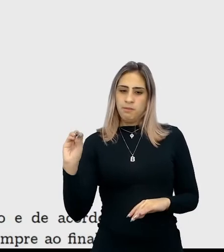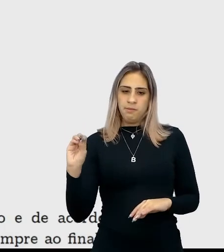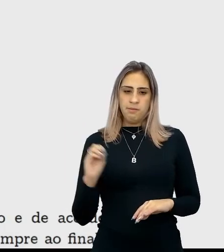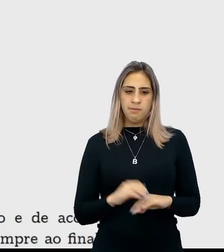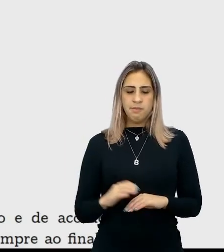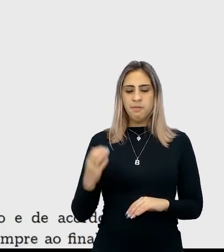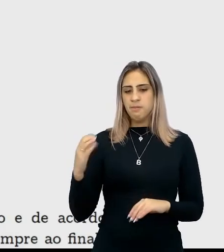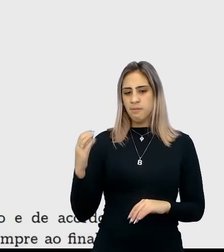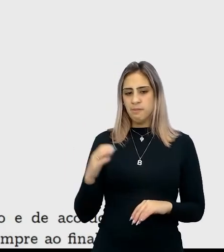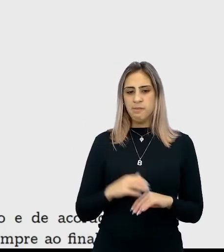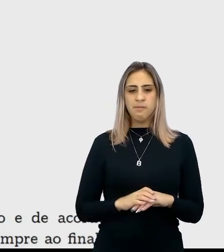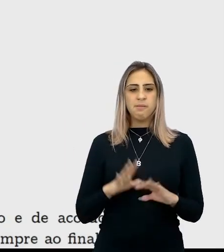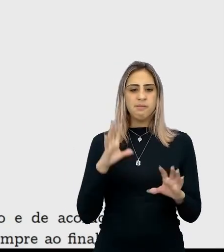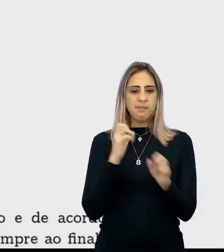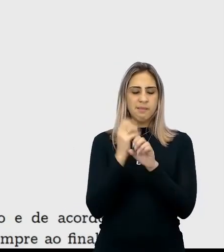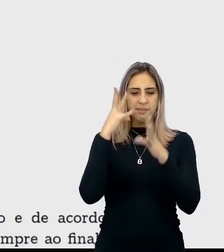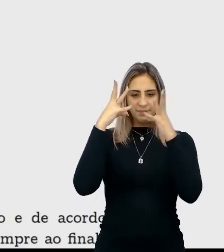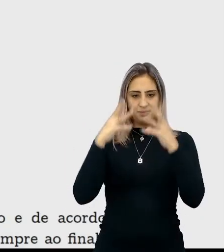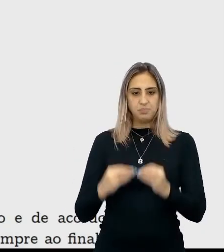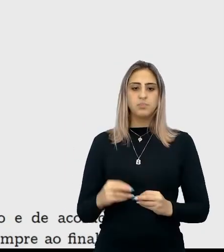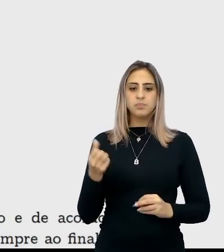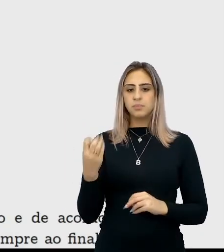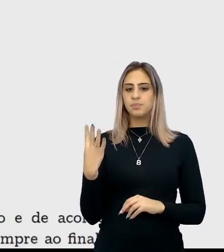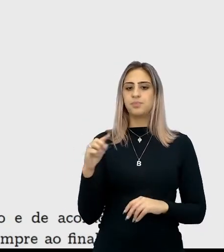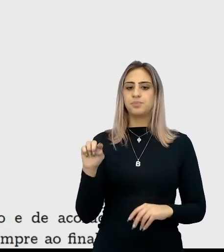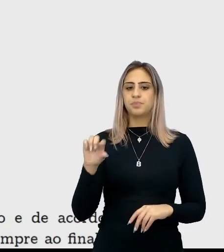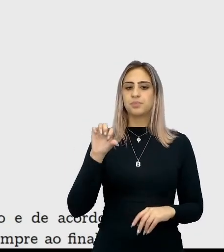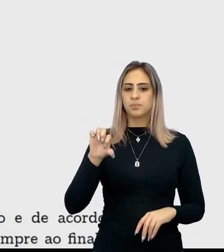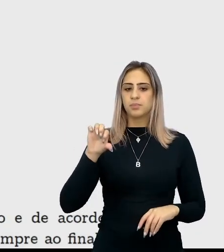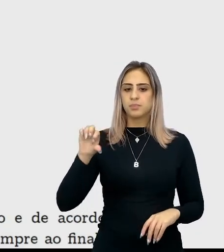14.038,30 centavos. A somatória disso dá